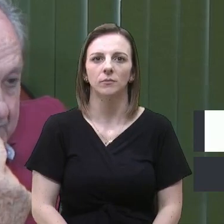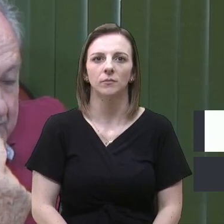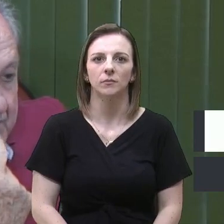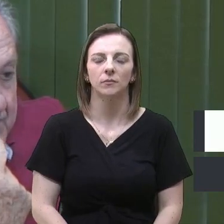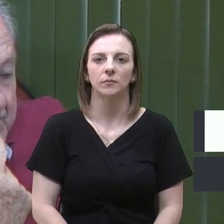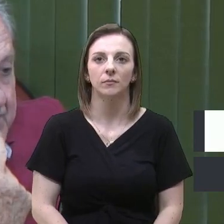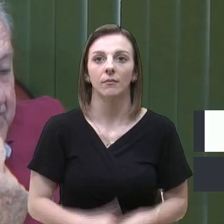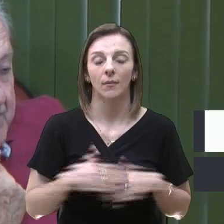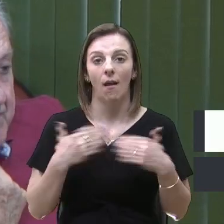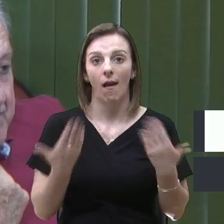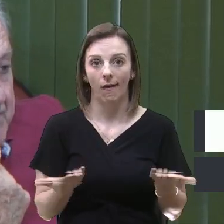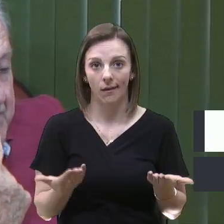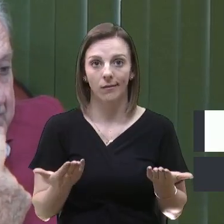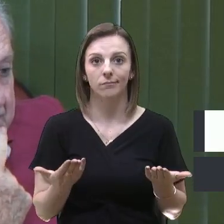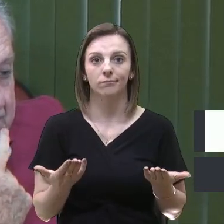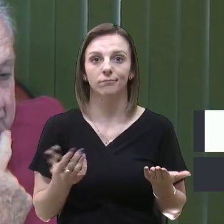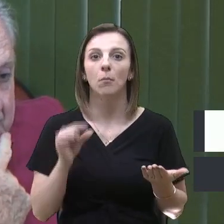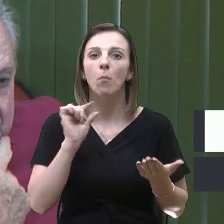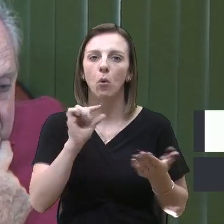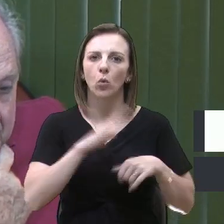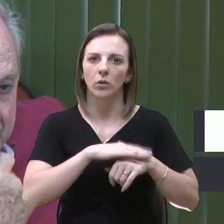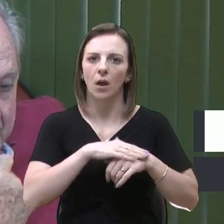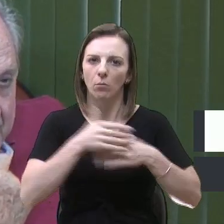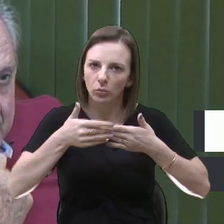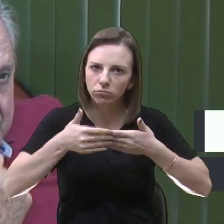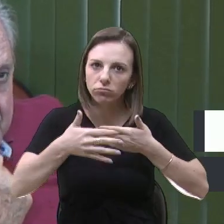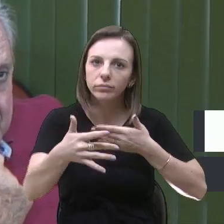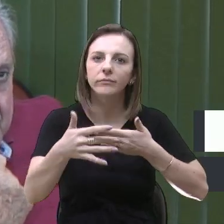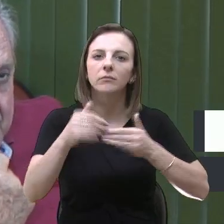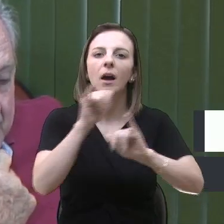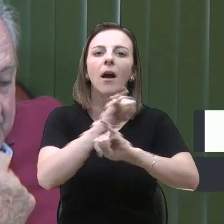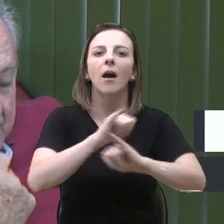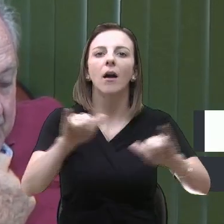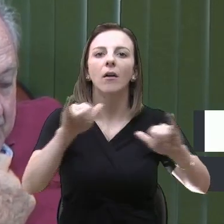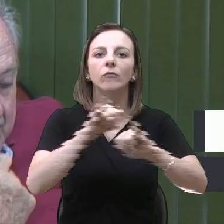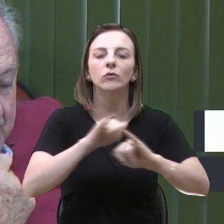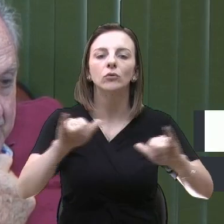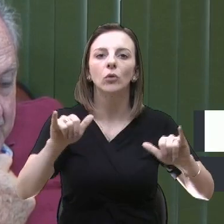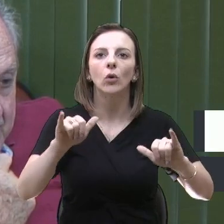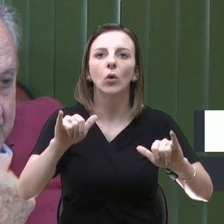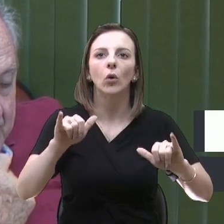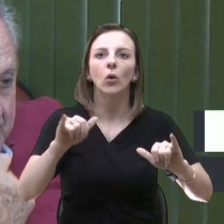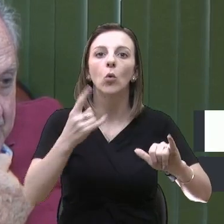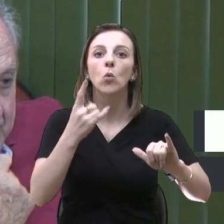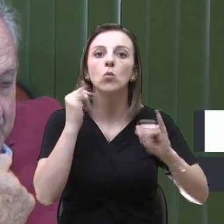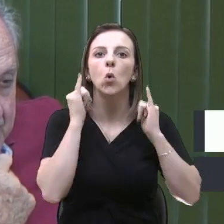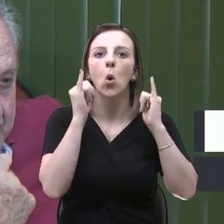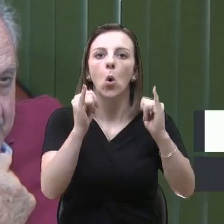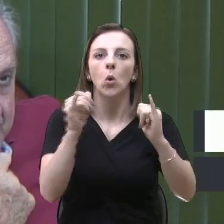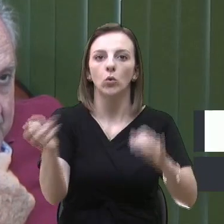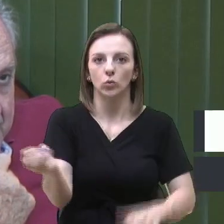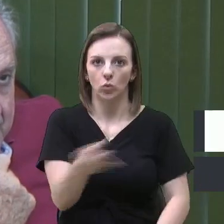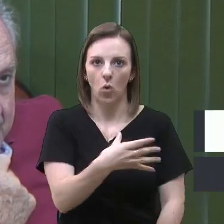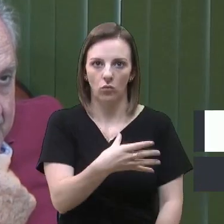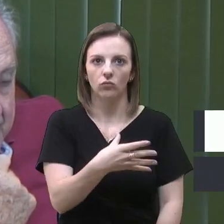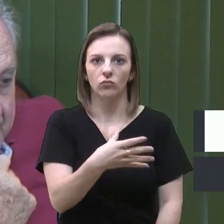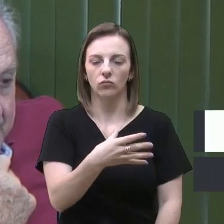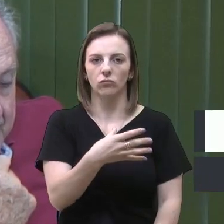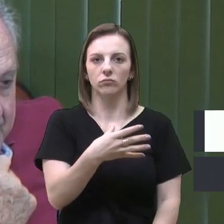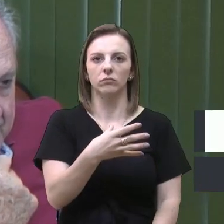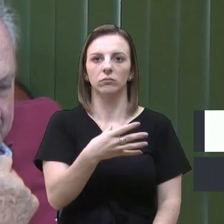Foi anunciado ali dentro de poucos dias, foi lá anunciado um ônibus novo. Um ônibus